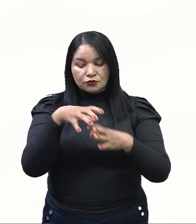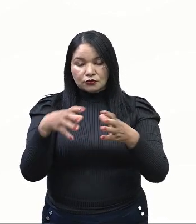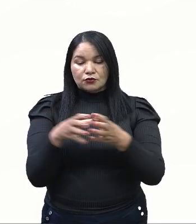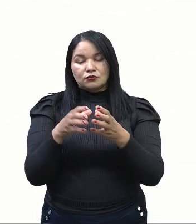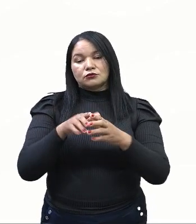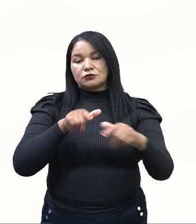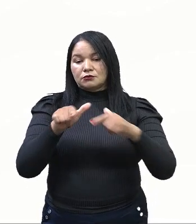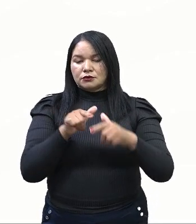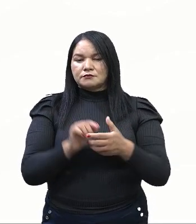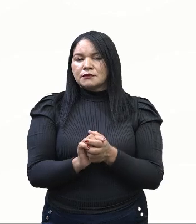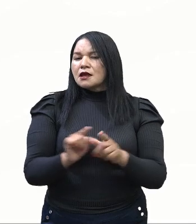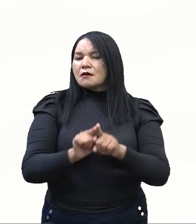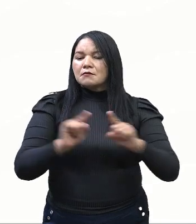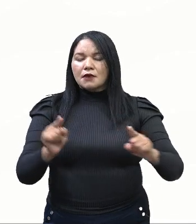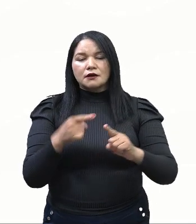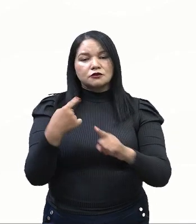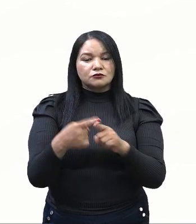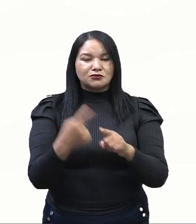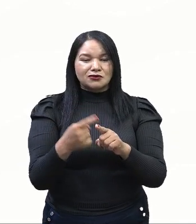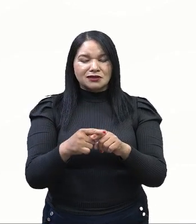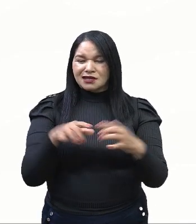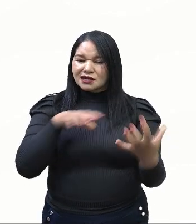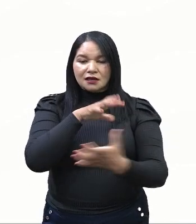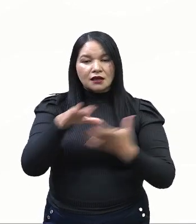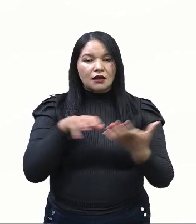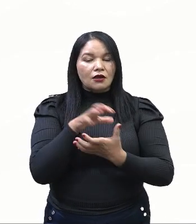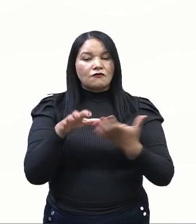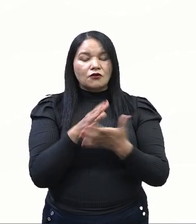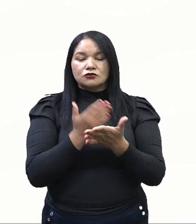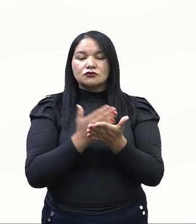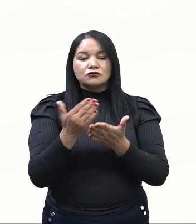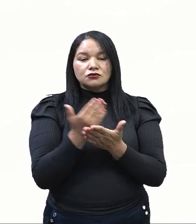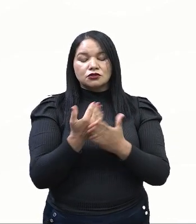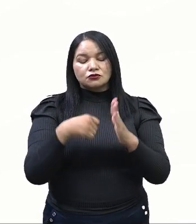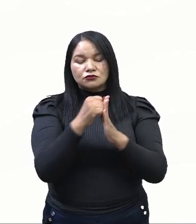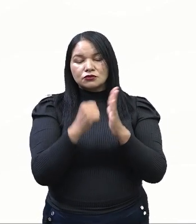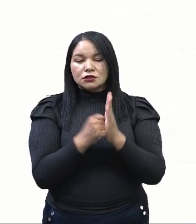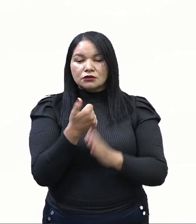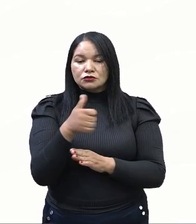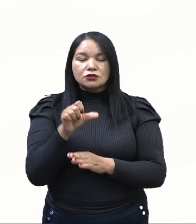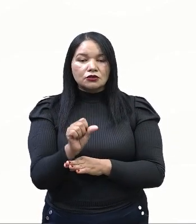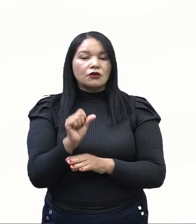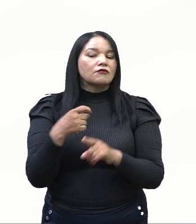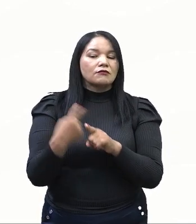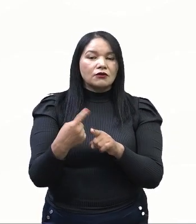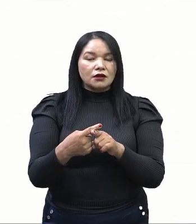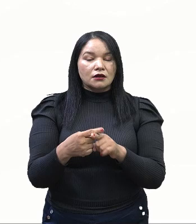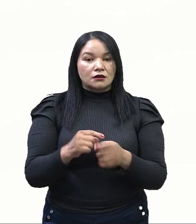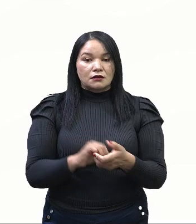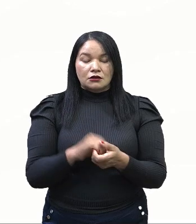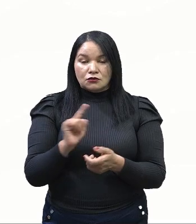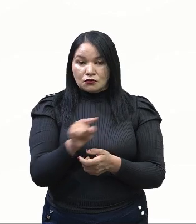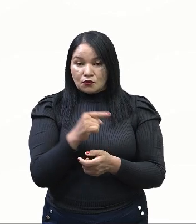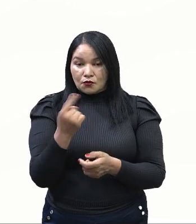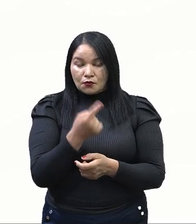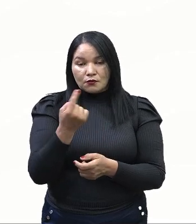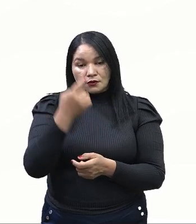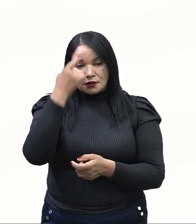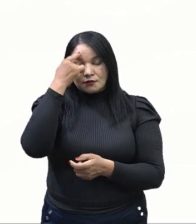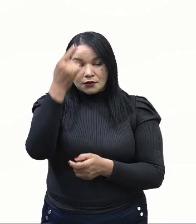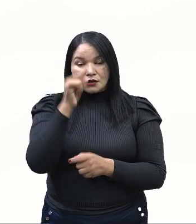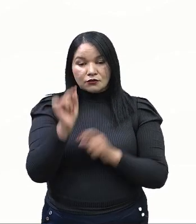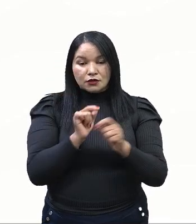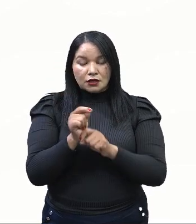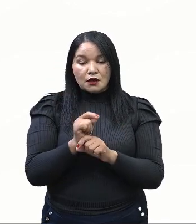que vai haver essas revoltas aqui no início do século XIX? A gente não pode esquecer que o mundo,